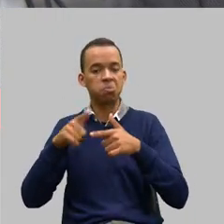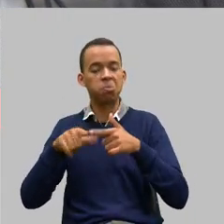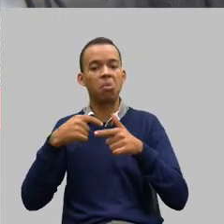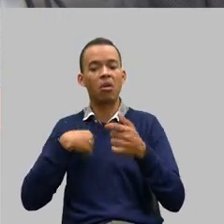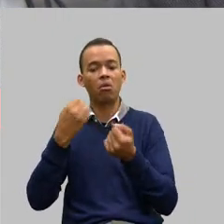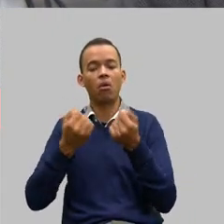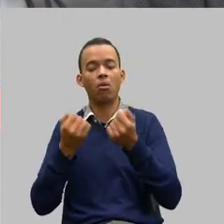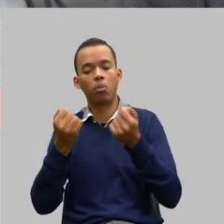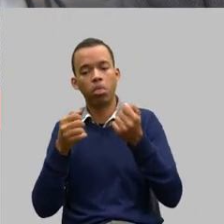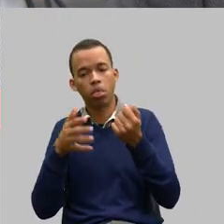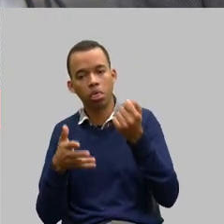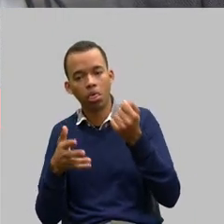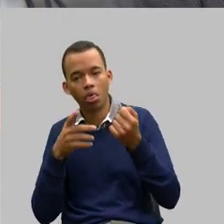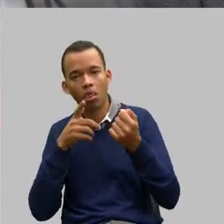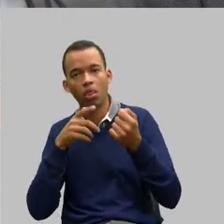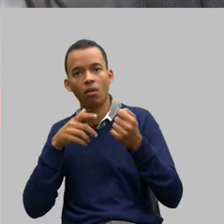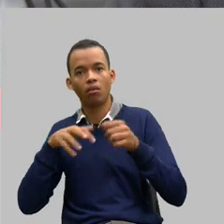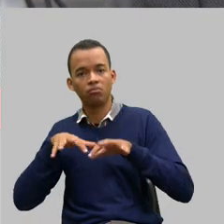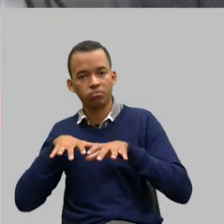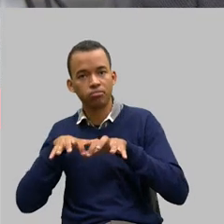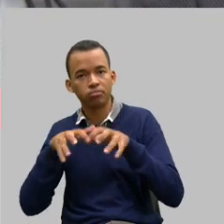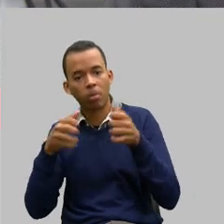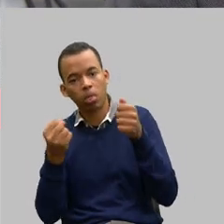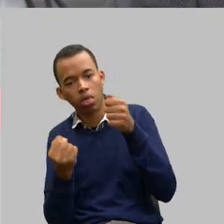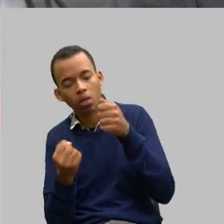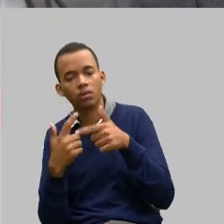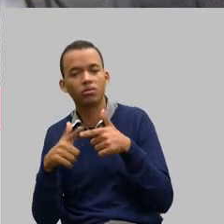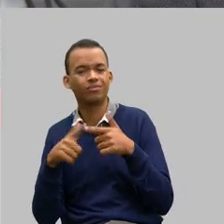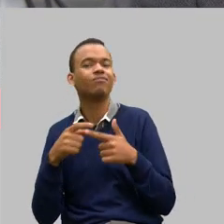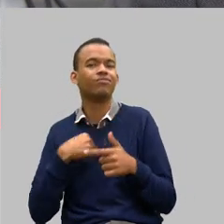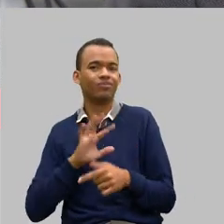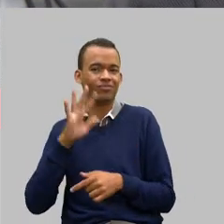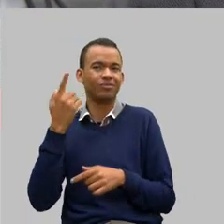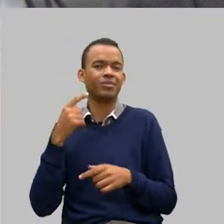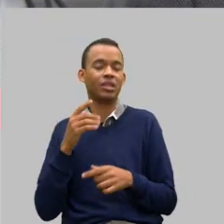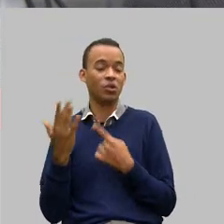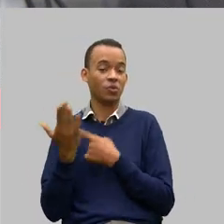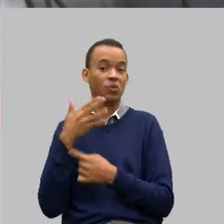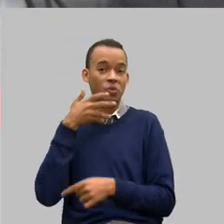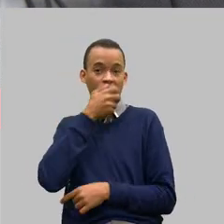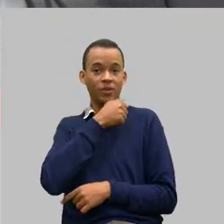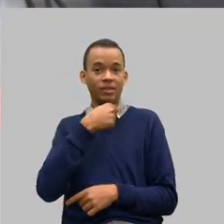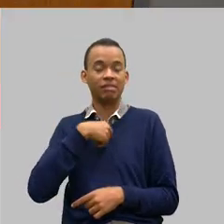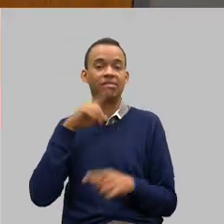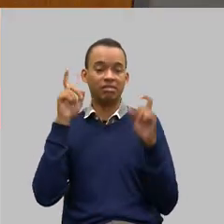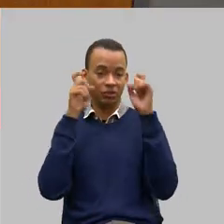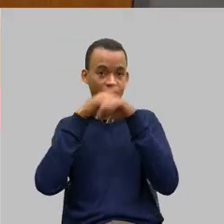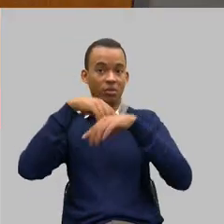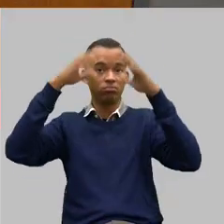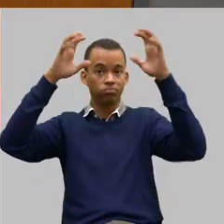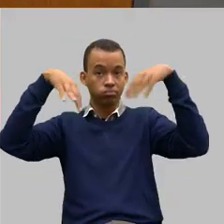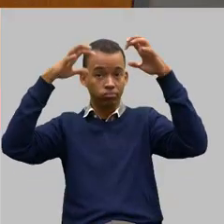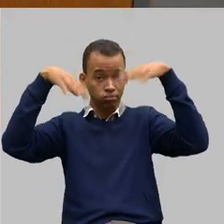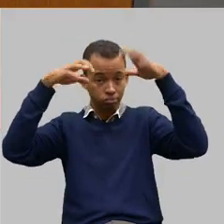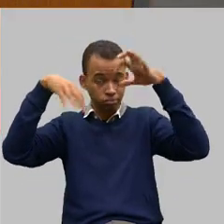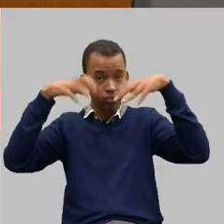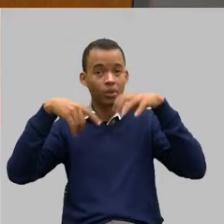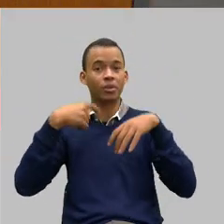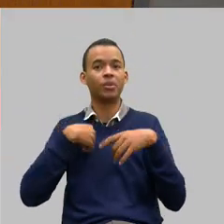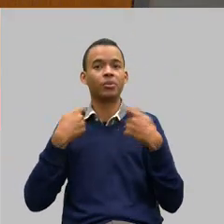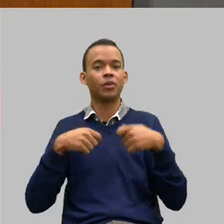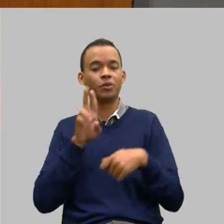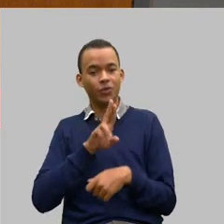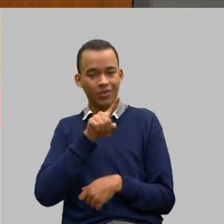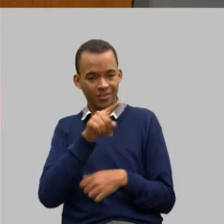pavimentação quem que salvou vocês lá eu eu passei no período crítico de chuva lá fui tive que usar essa estrada